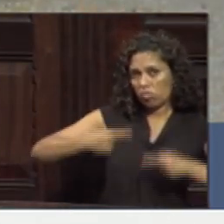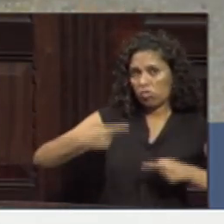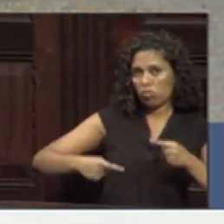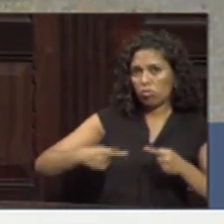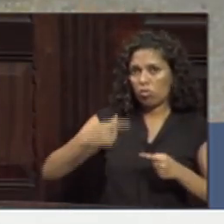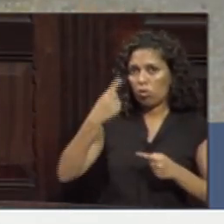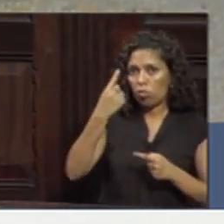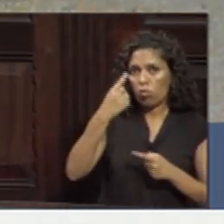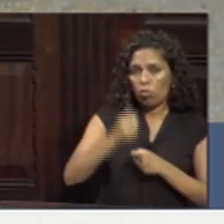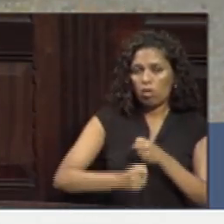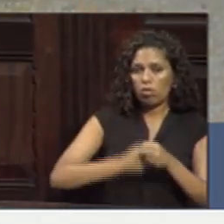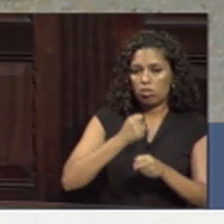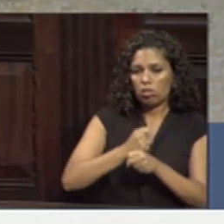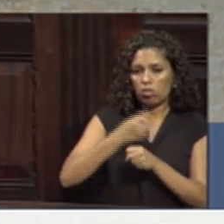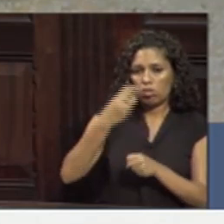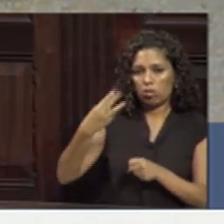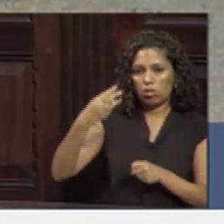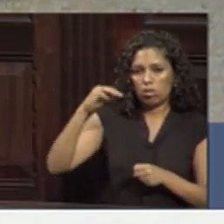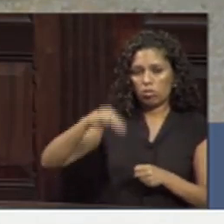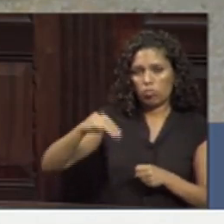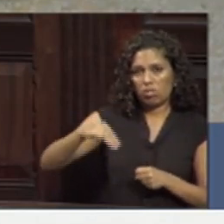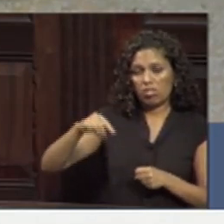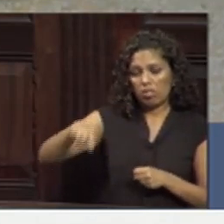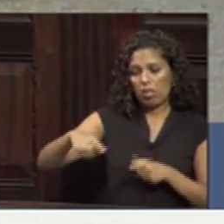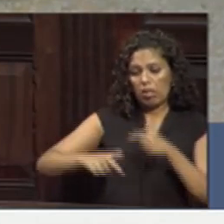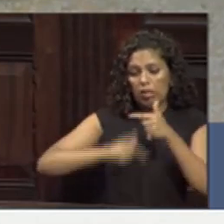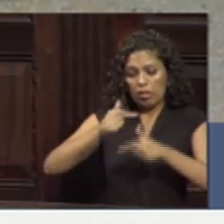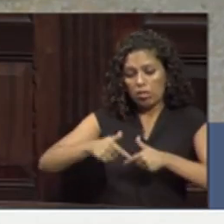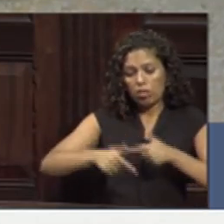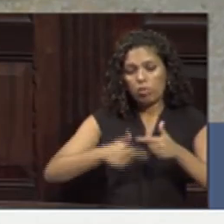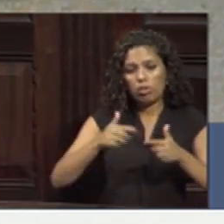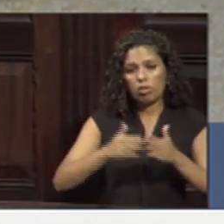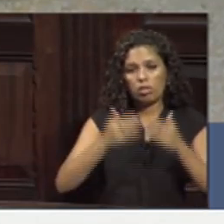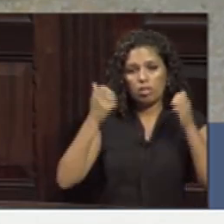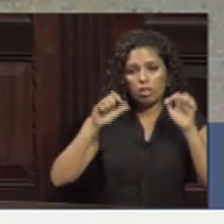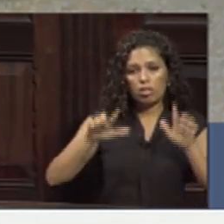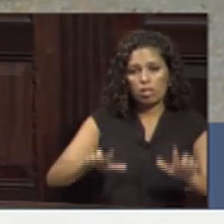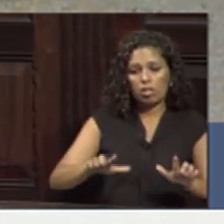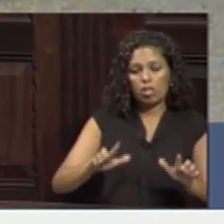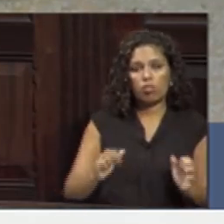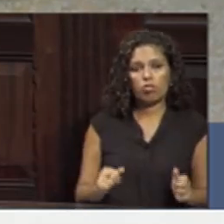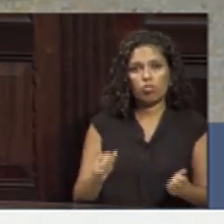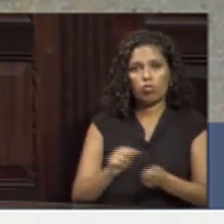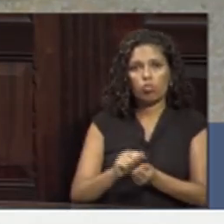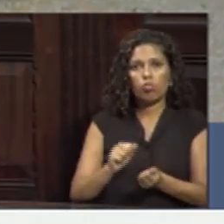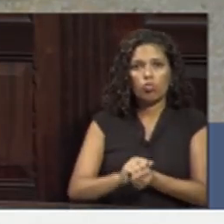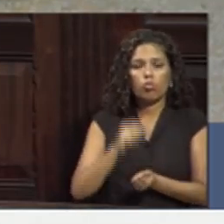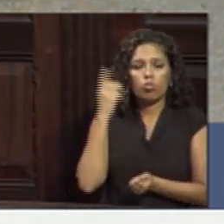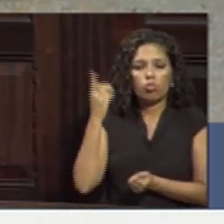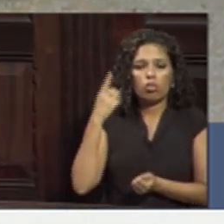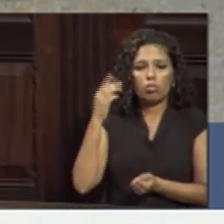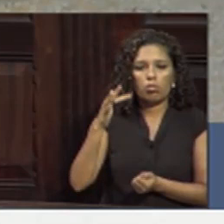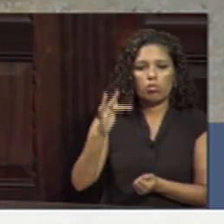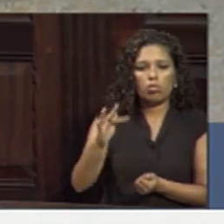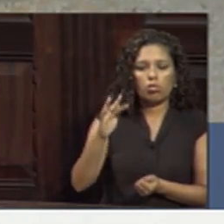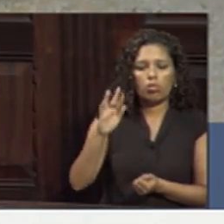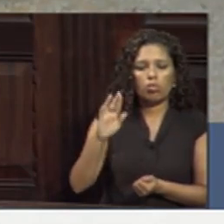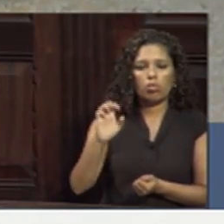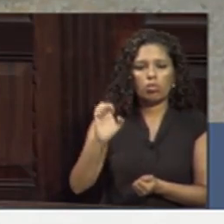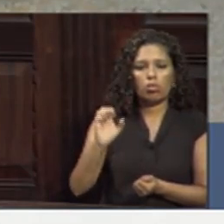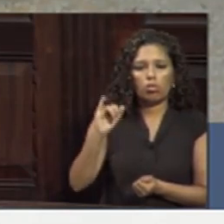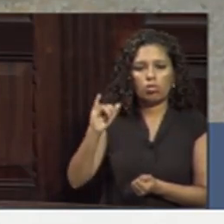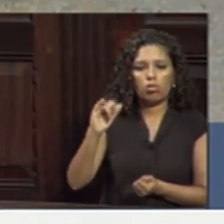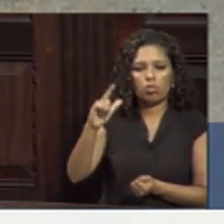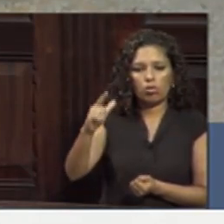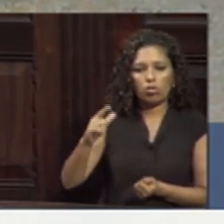aqui, assessorando o nosso companheiro Freixo, Marcelo Freixo, da equipe do Freixo. E eu acho que a